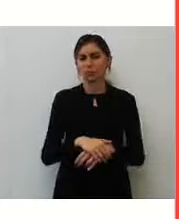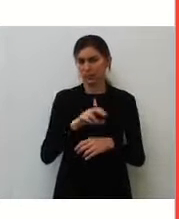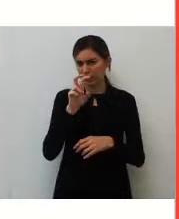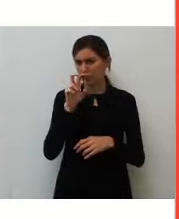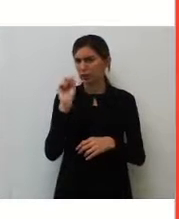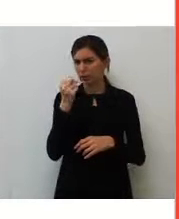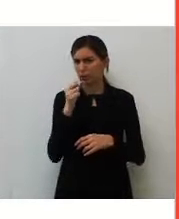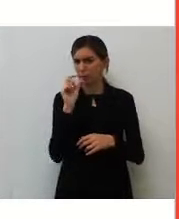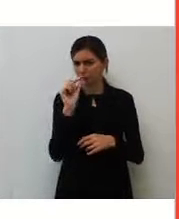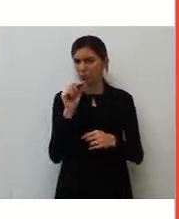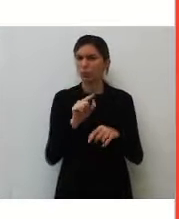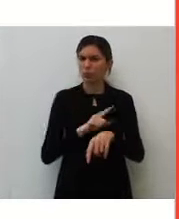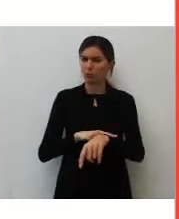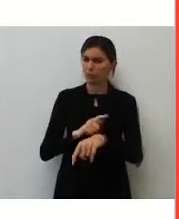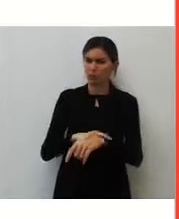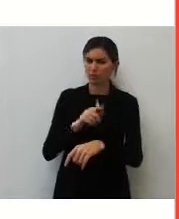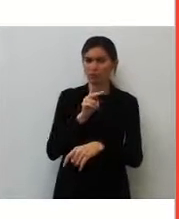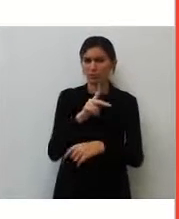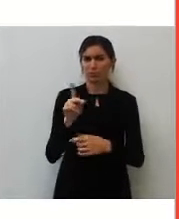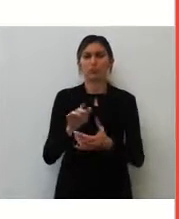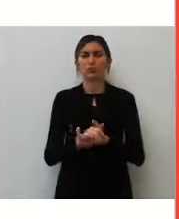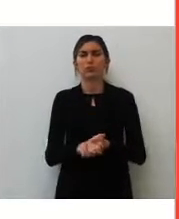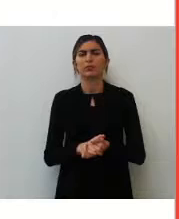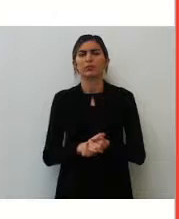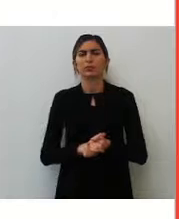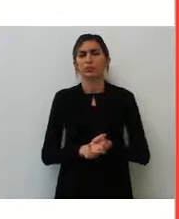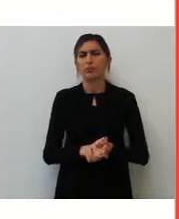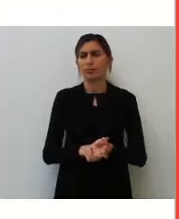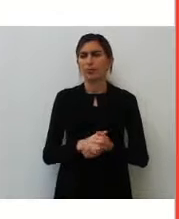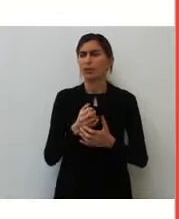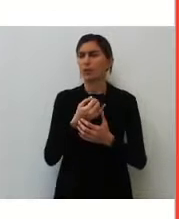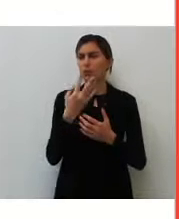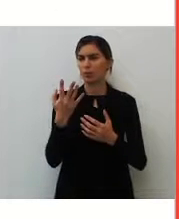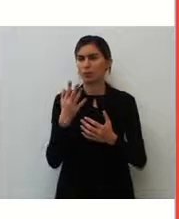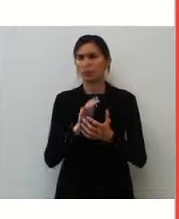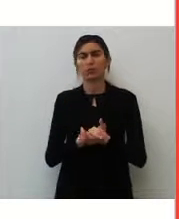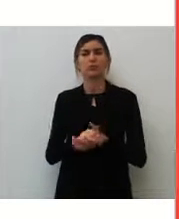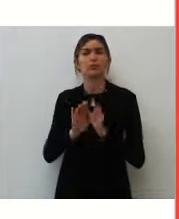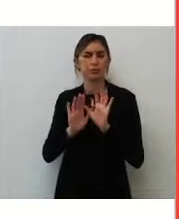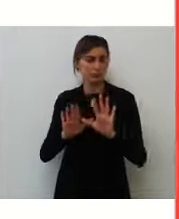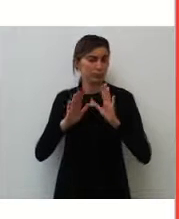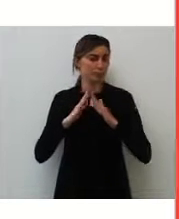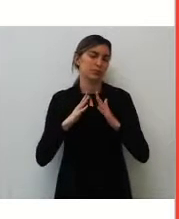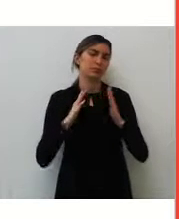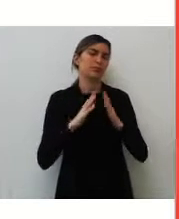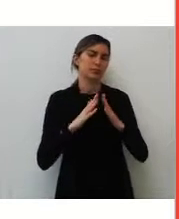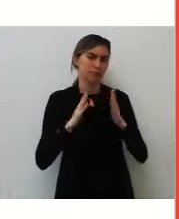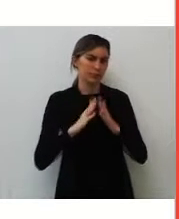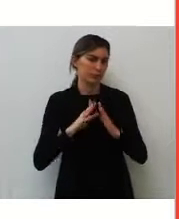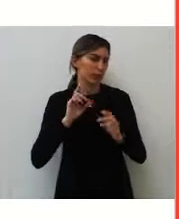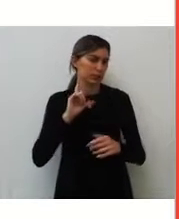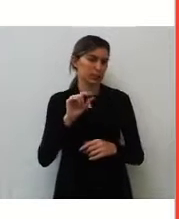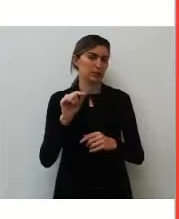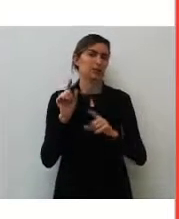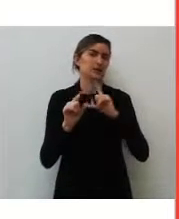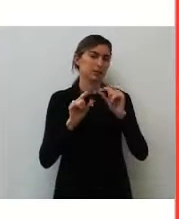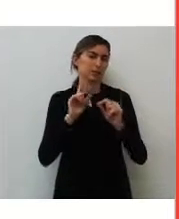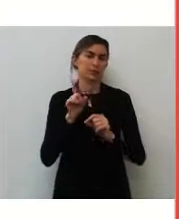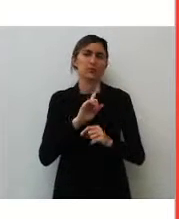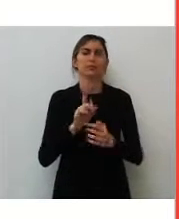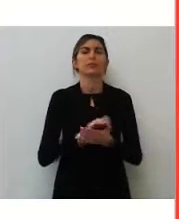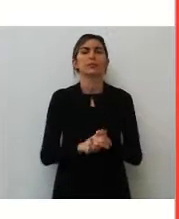segundo é pouco tempo professor e enquanto isso vai ficando em casa não sai não